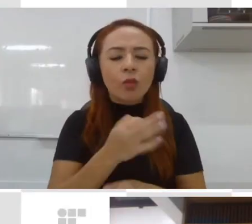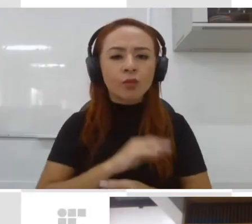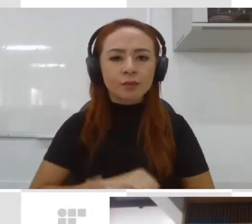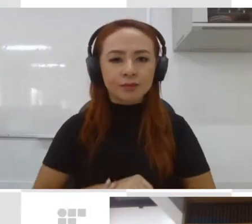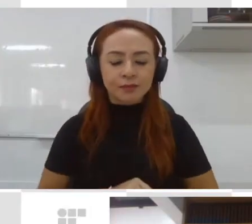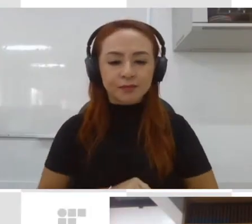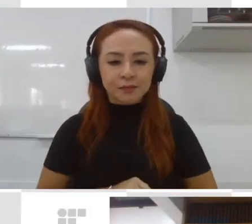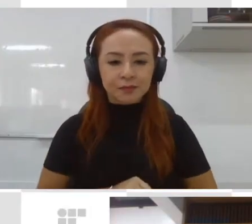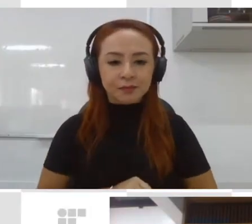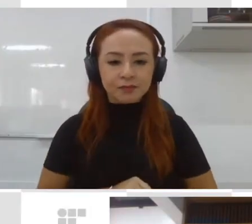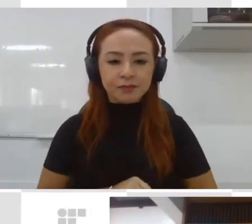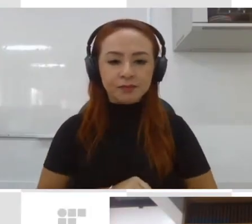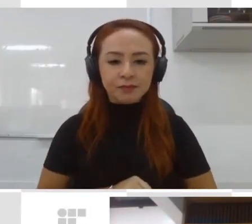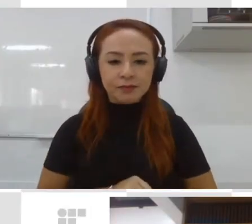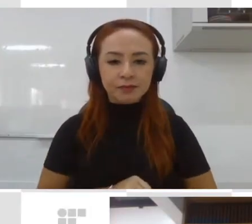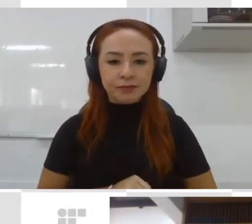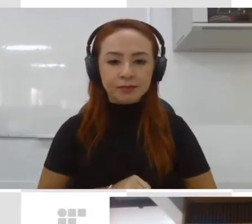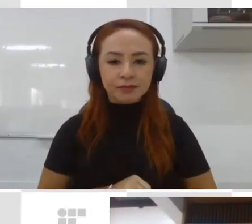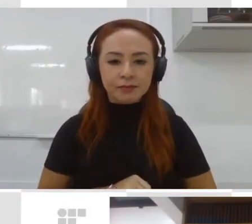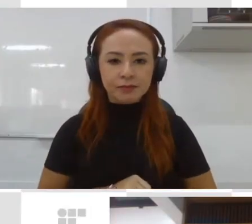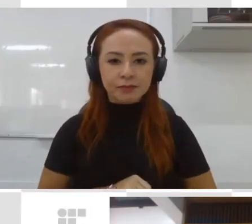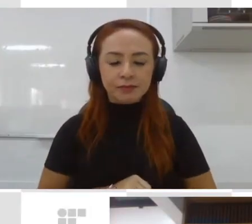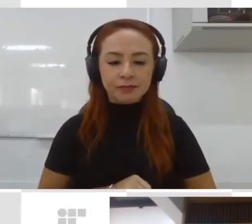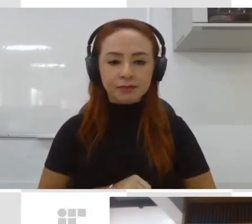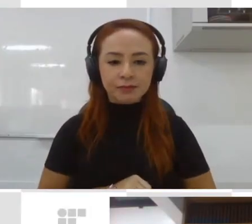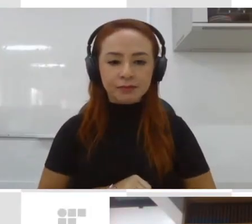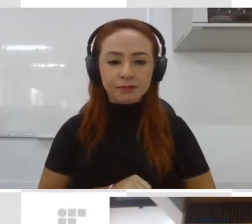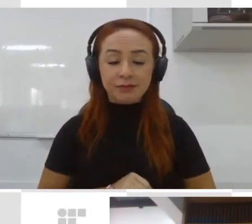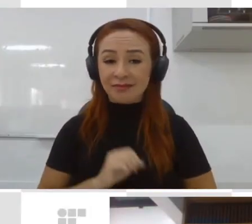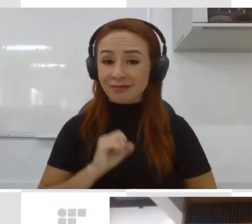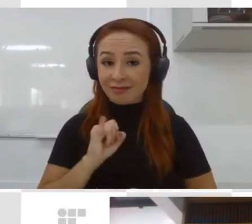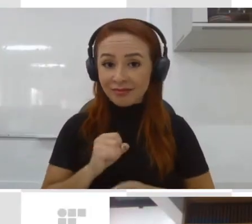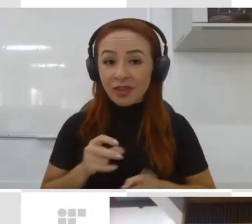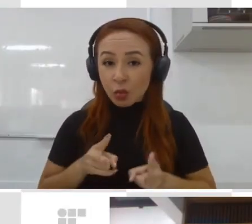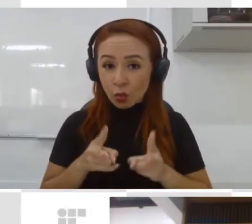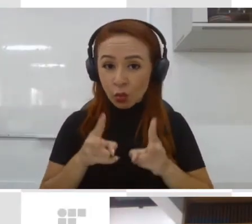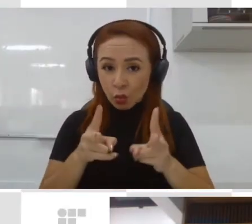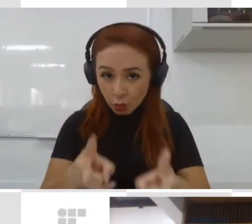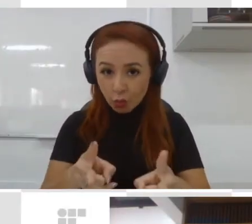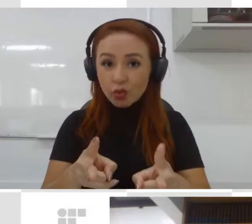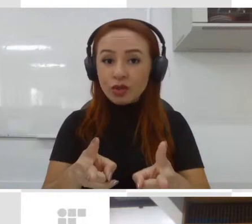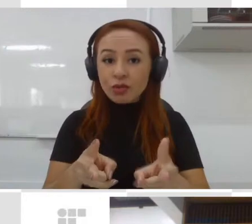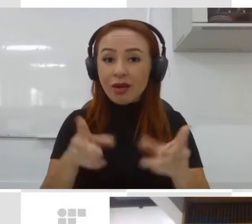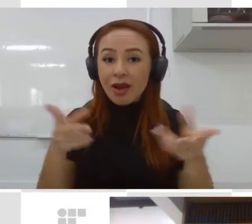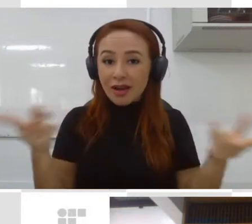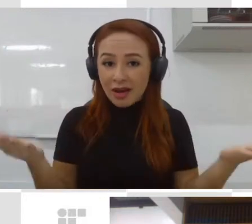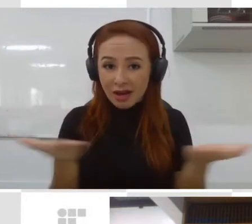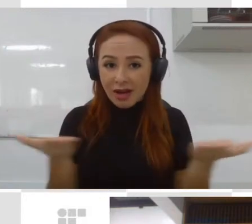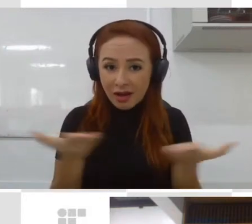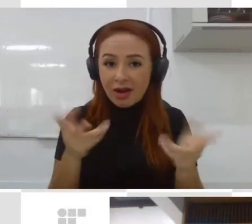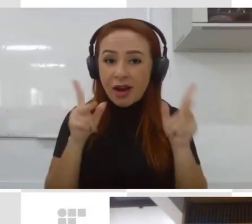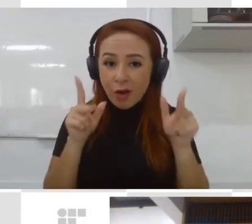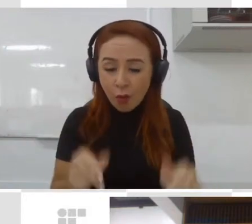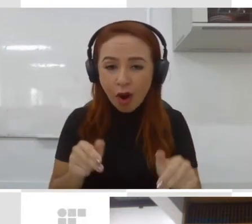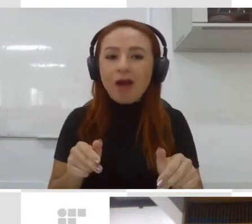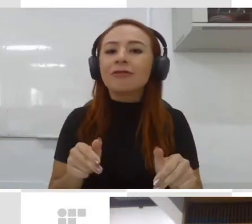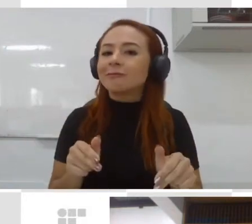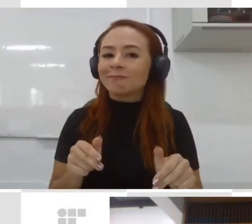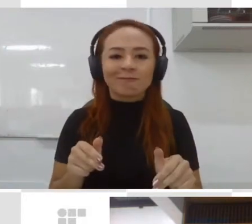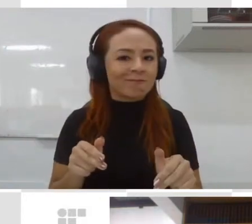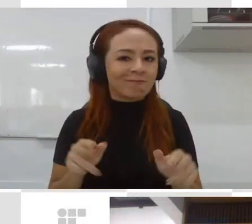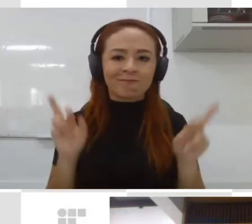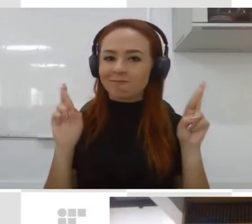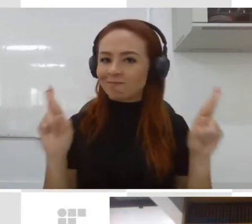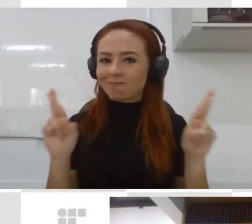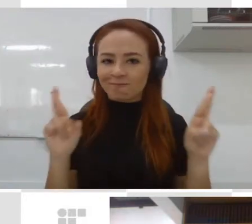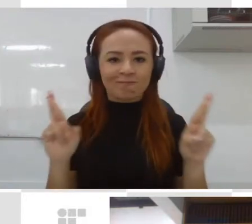Eliane, mantida o nível de pressão social hoje, a esperança é zero. Os governos